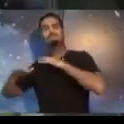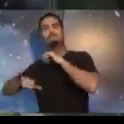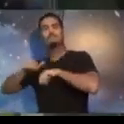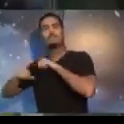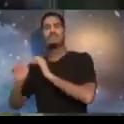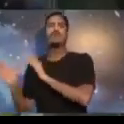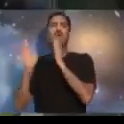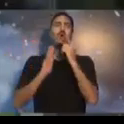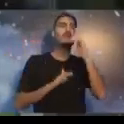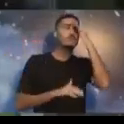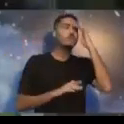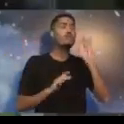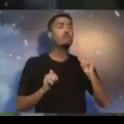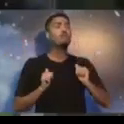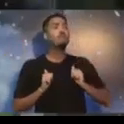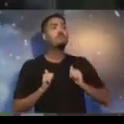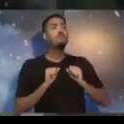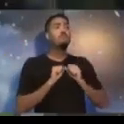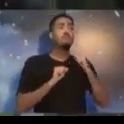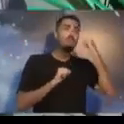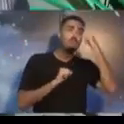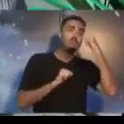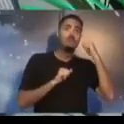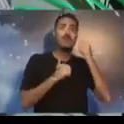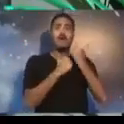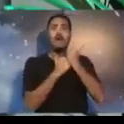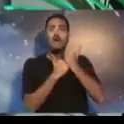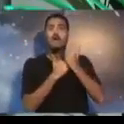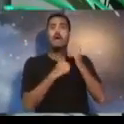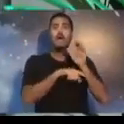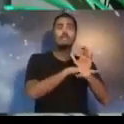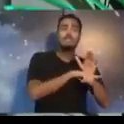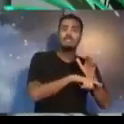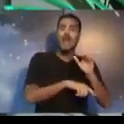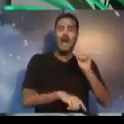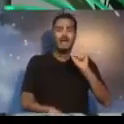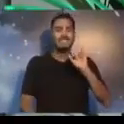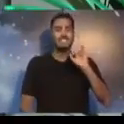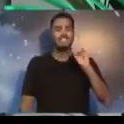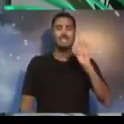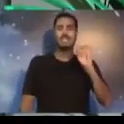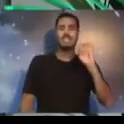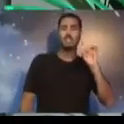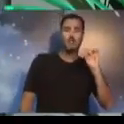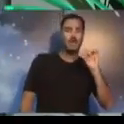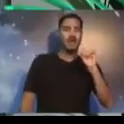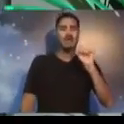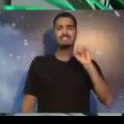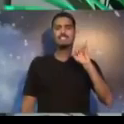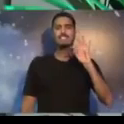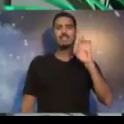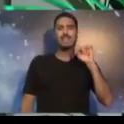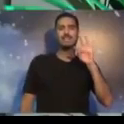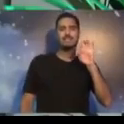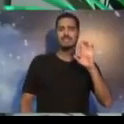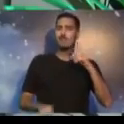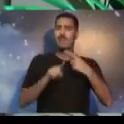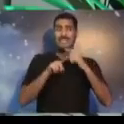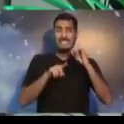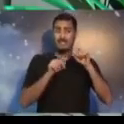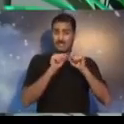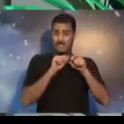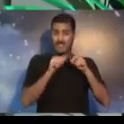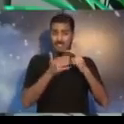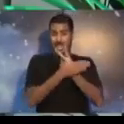benfeitores espirituais, que tem os assistidos e os assistentes, onde está tudo de jeitinho. Se você se descompensar lá, você está muito ruim mesmo.